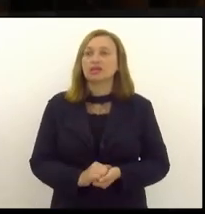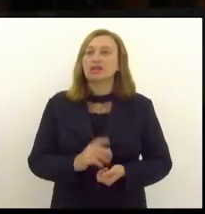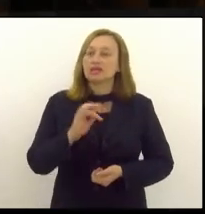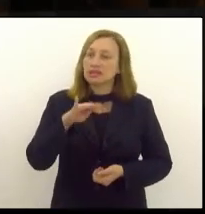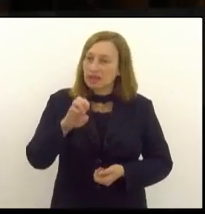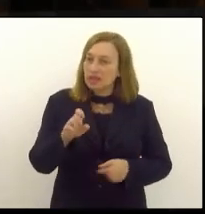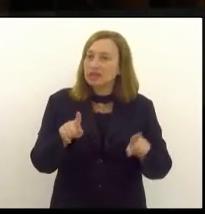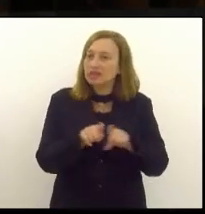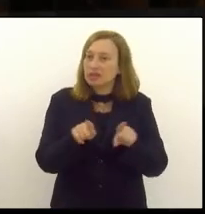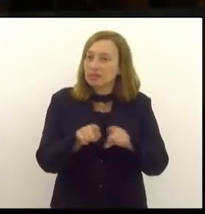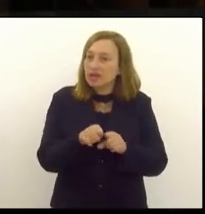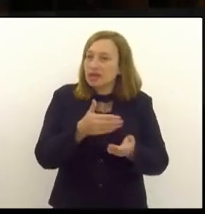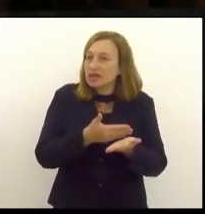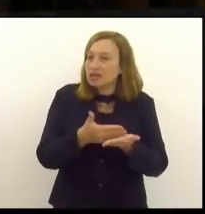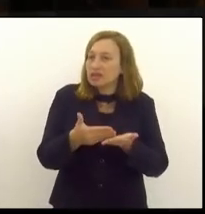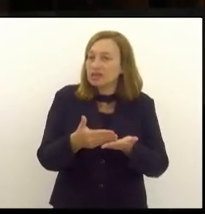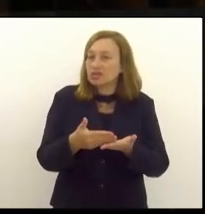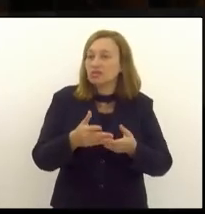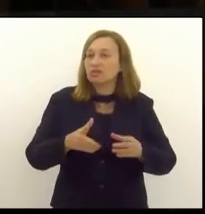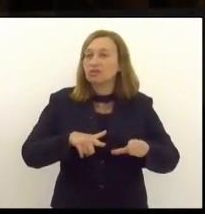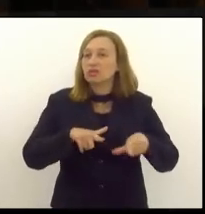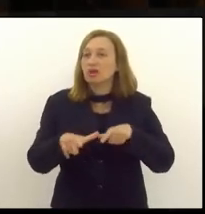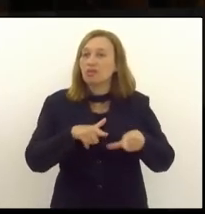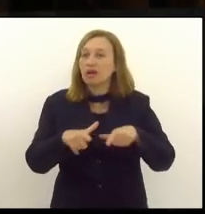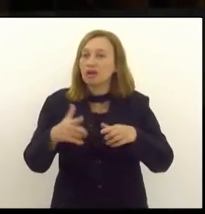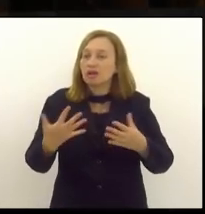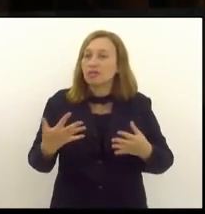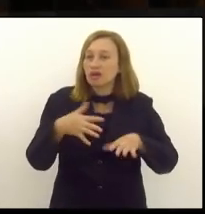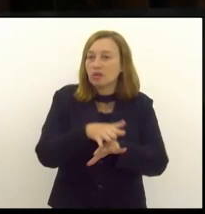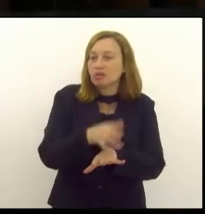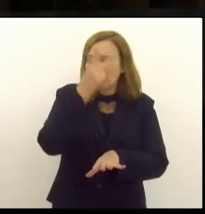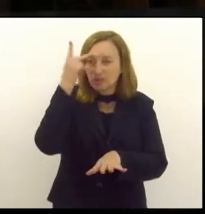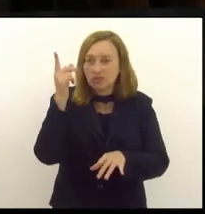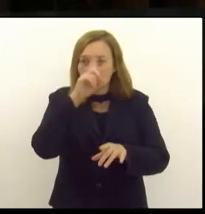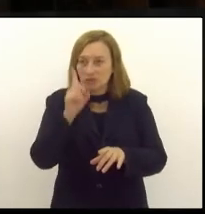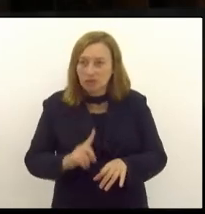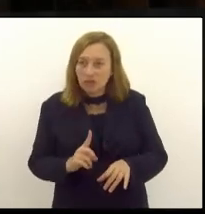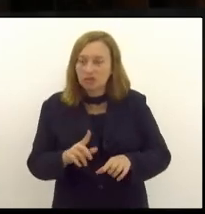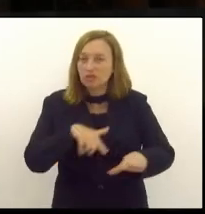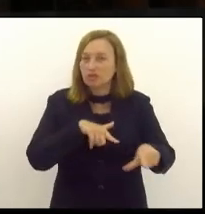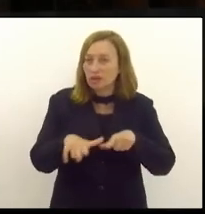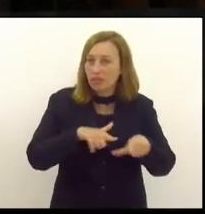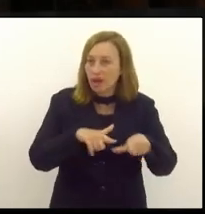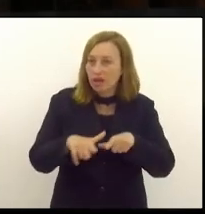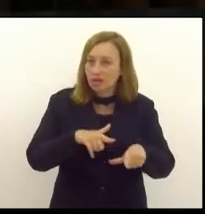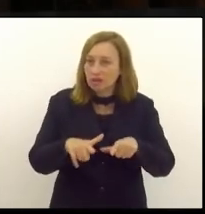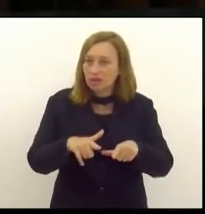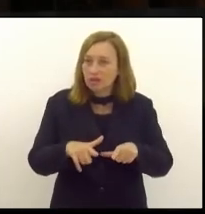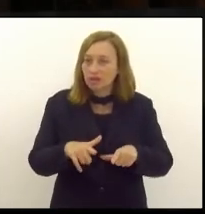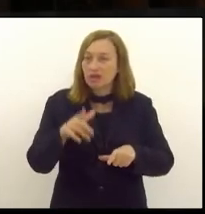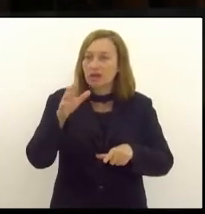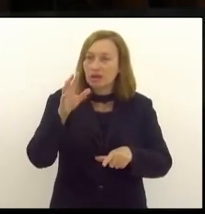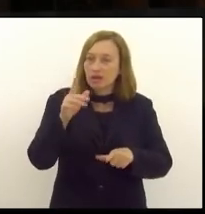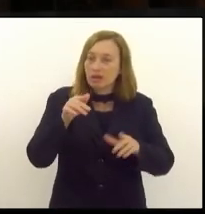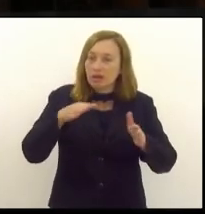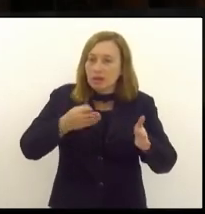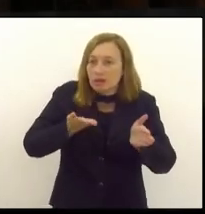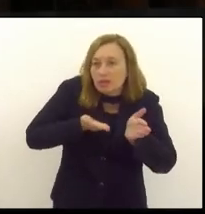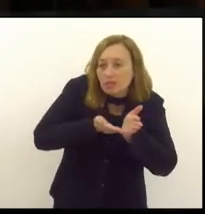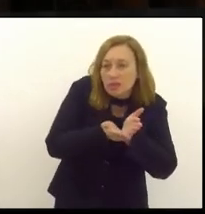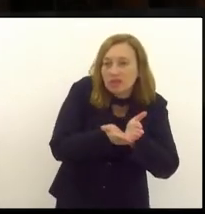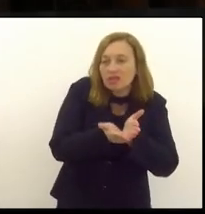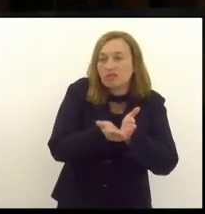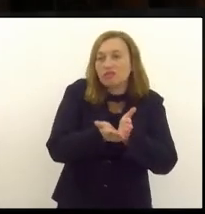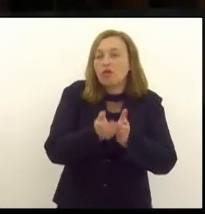Sirlene também é pioneira na atuação para a inclusão de pessoas com deficiência no trabalho em plataformas de petróleo, e